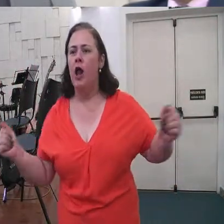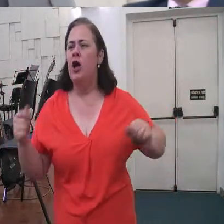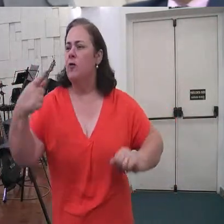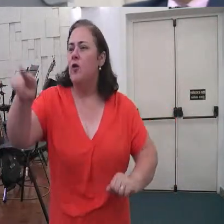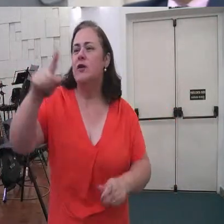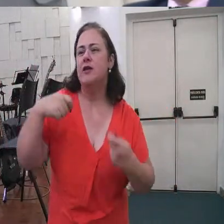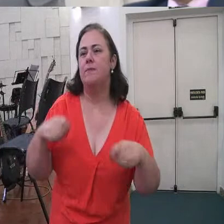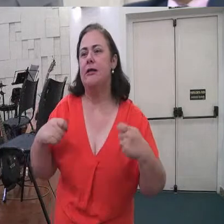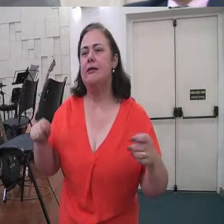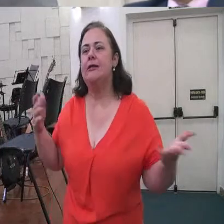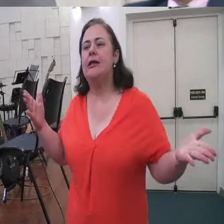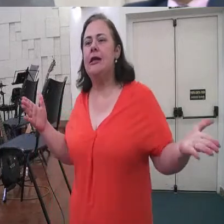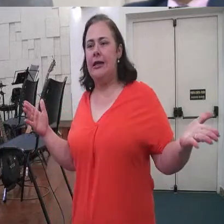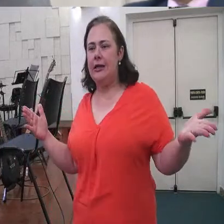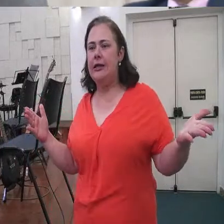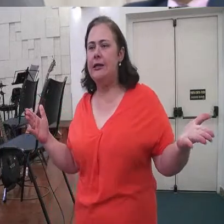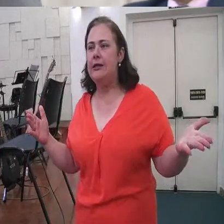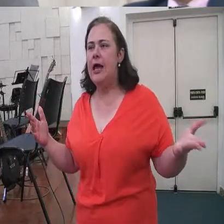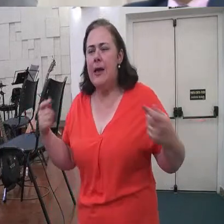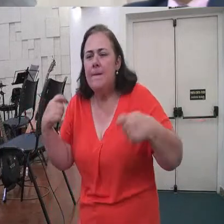até gol de mão vale.